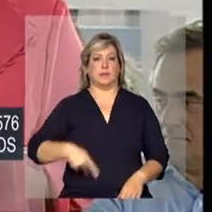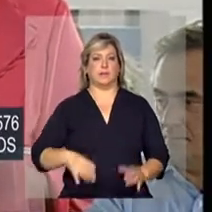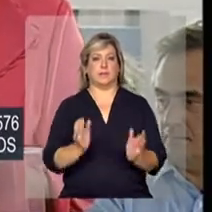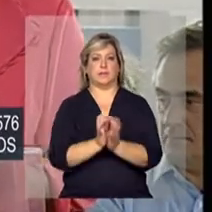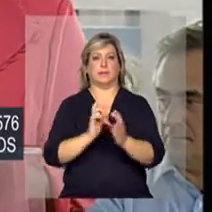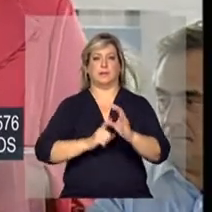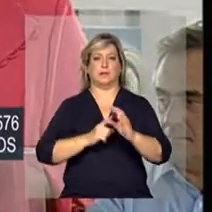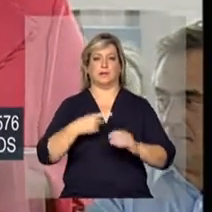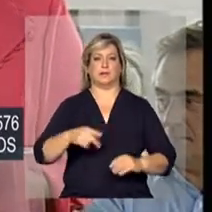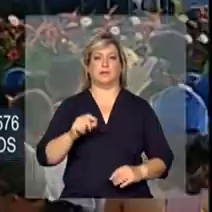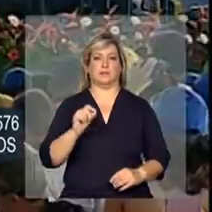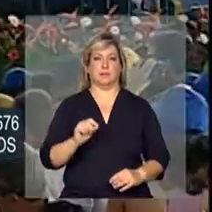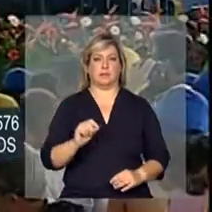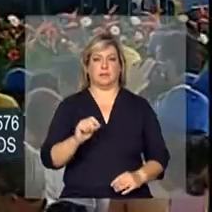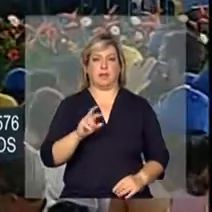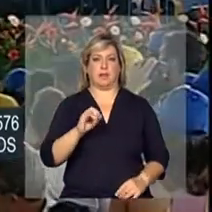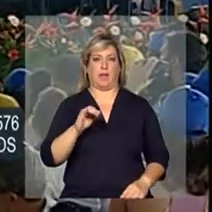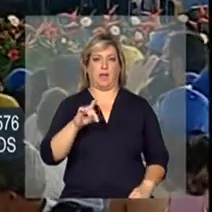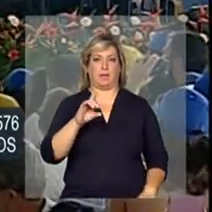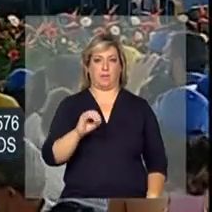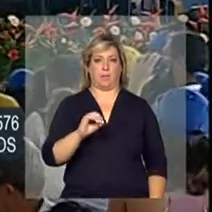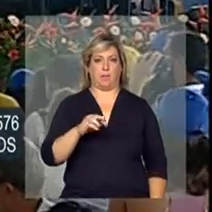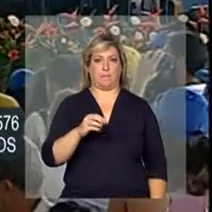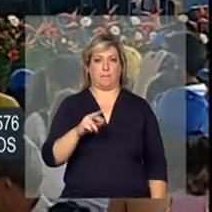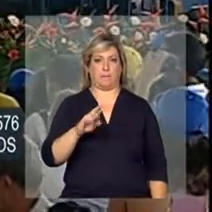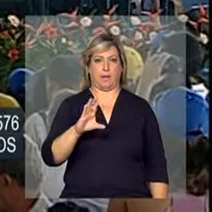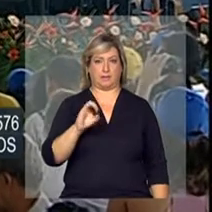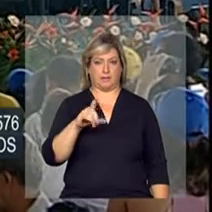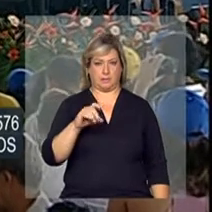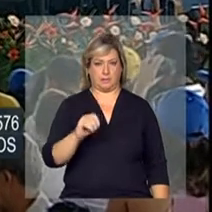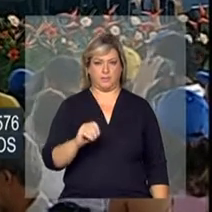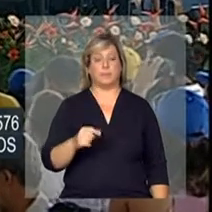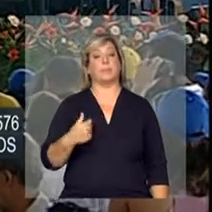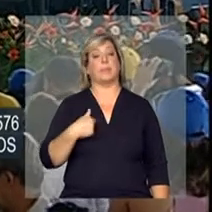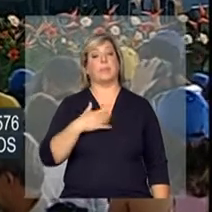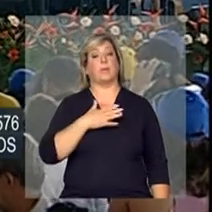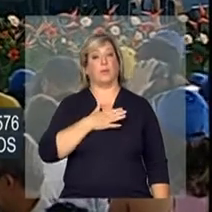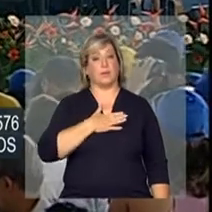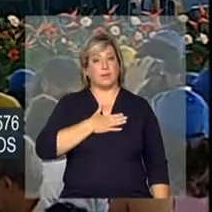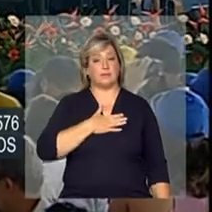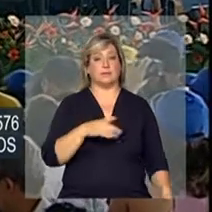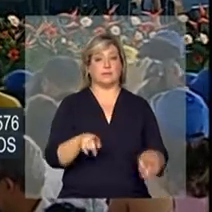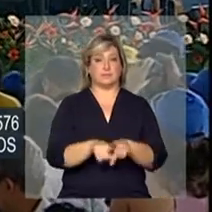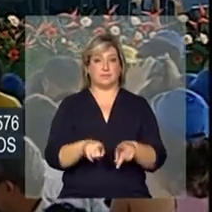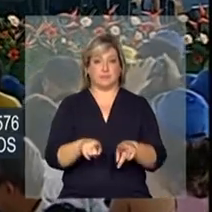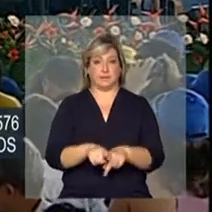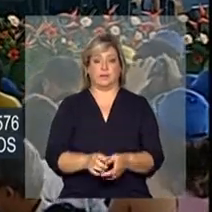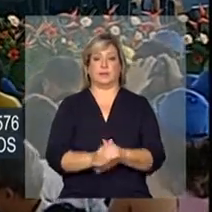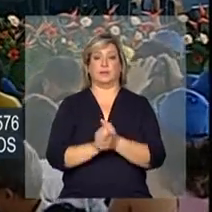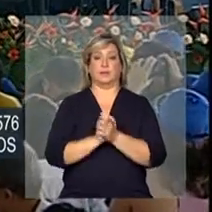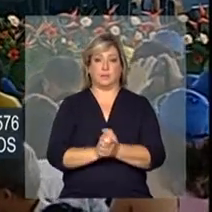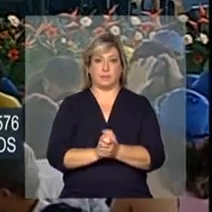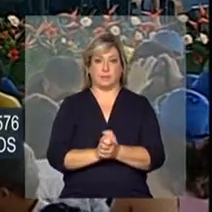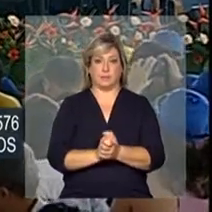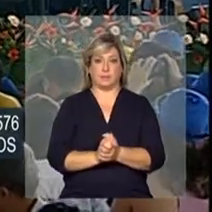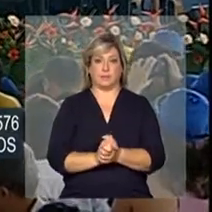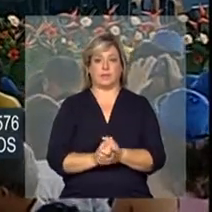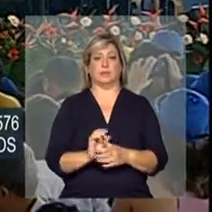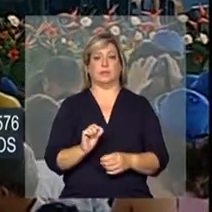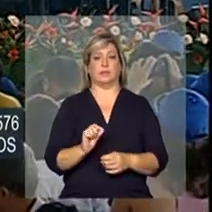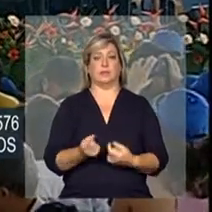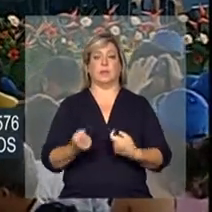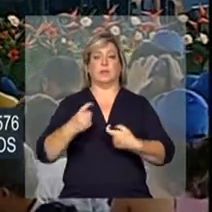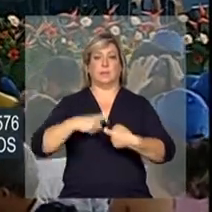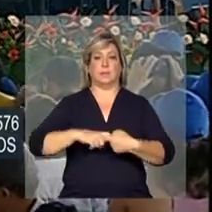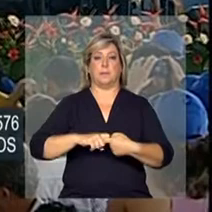Legislativa, Ricardo Marcelo. Eu gostaria também de cumprimentar parceiros